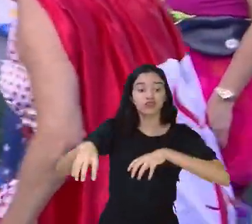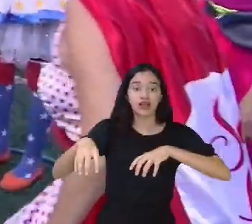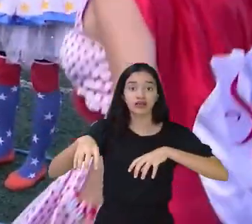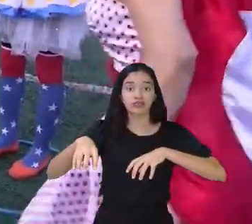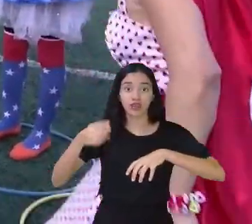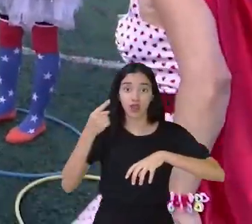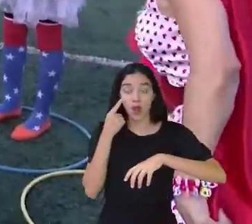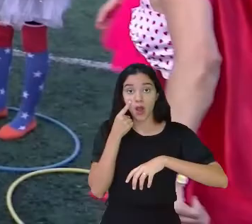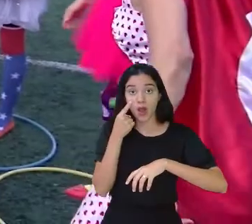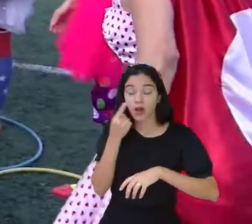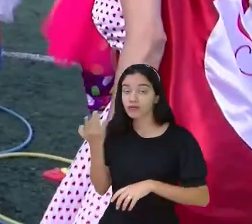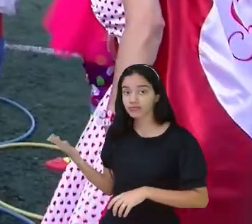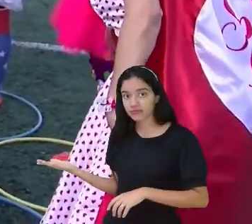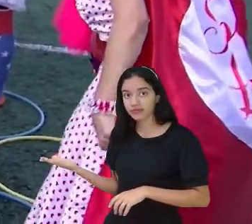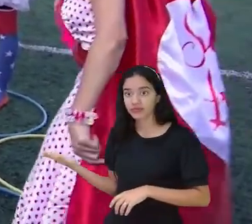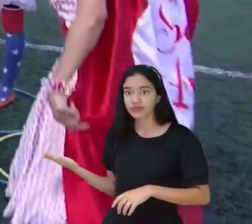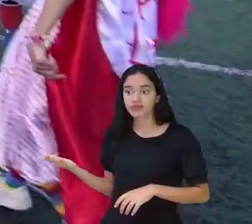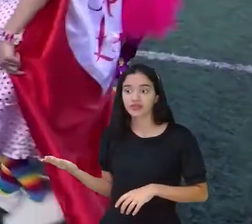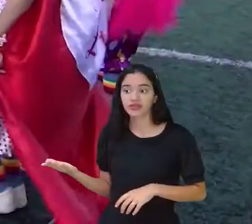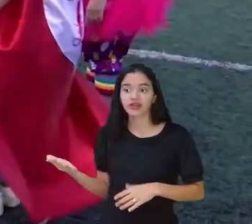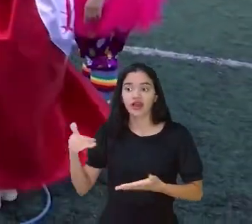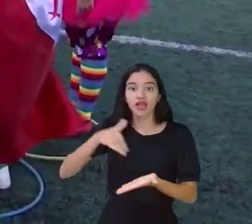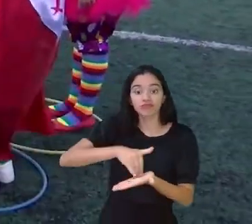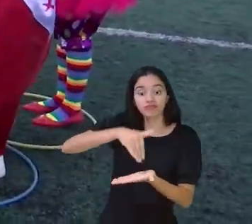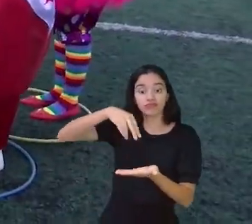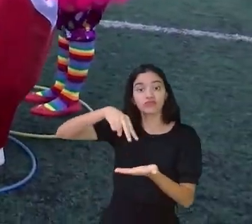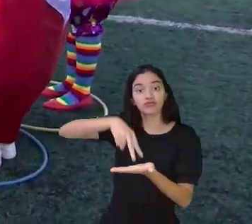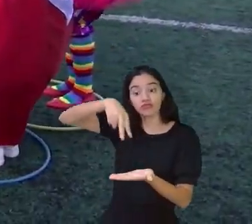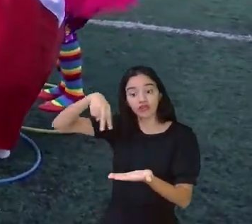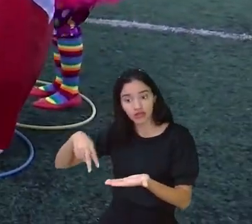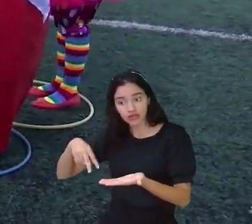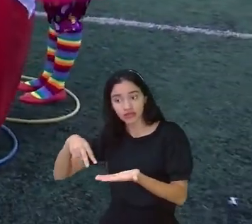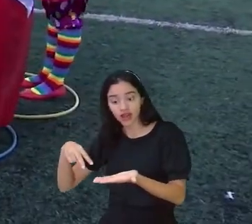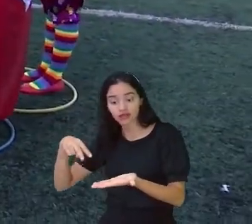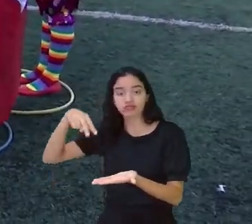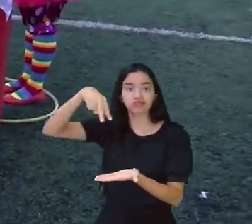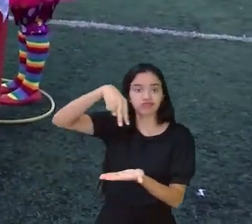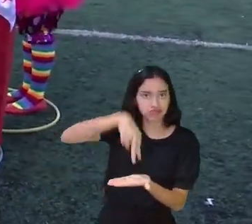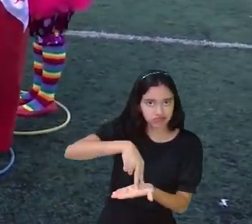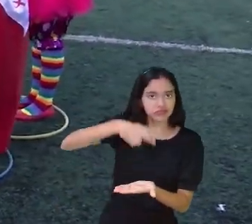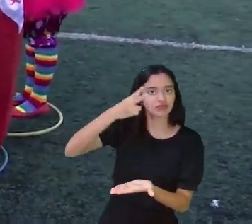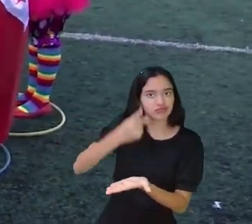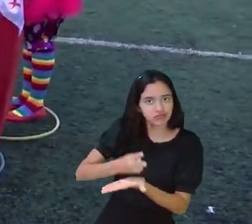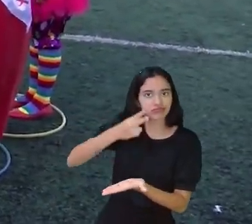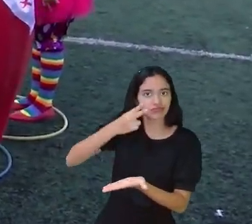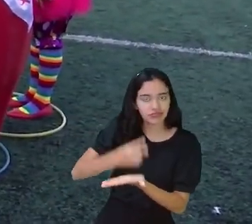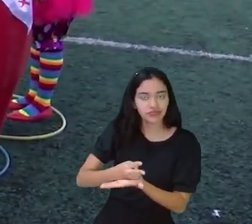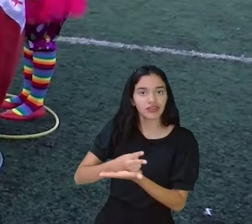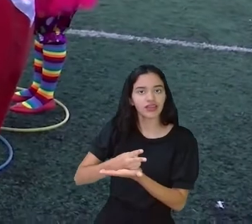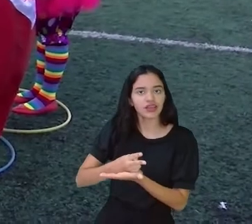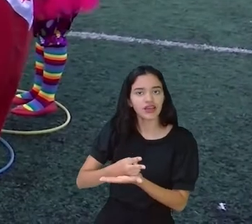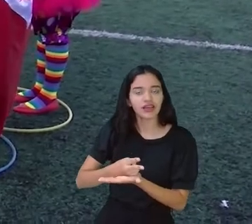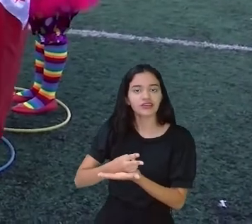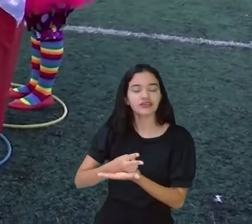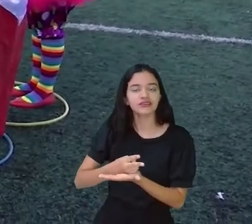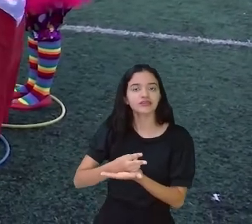assim, ó. Tira. Aí bota. E deixa ficar. Aí vai,